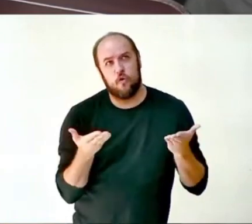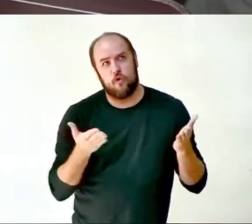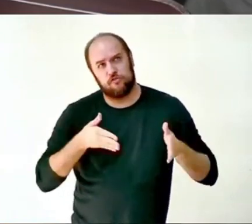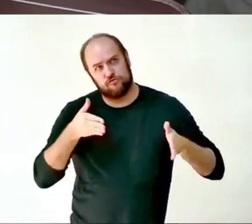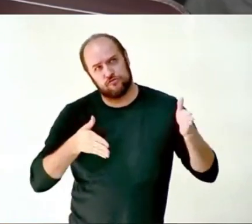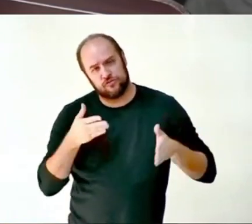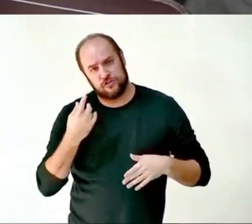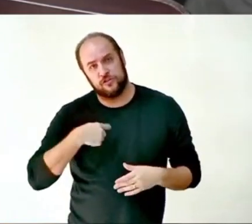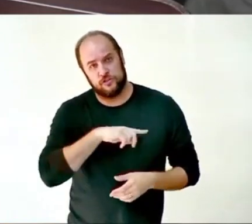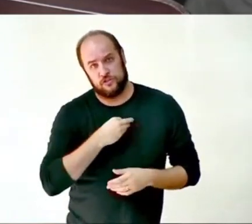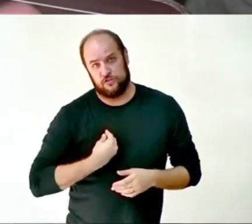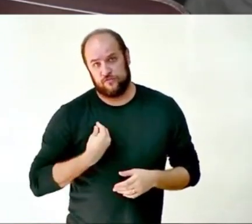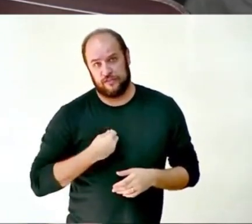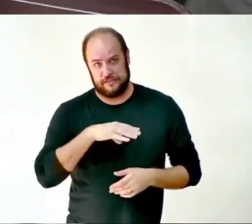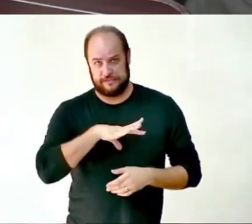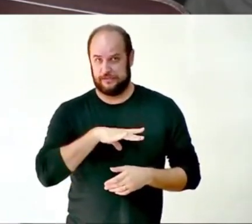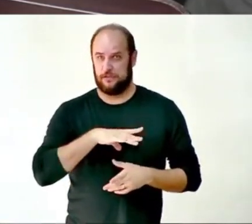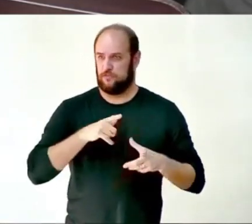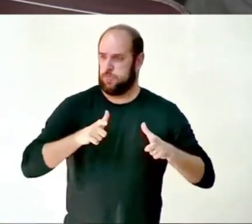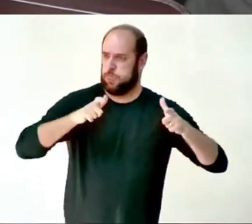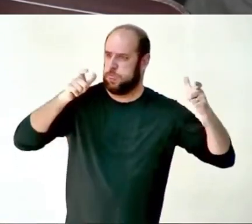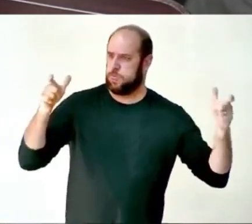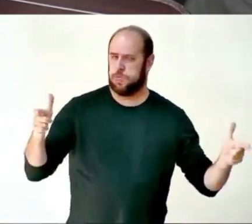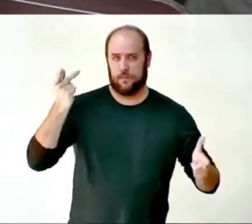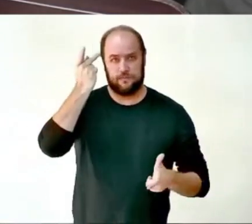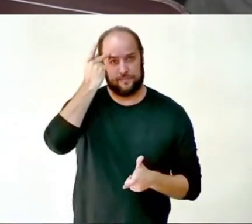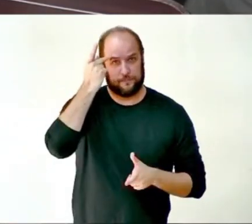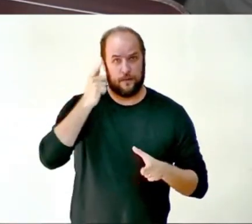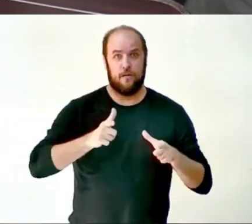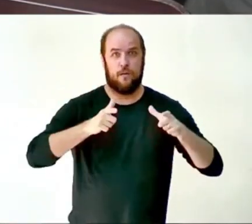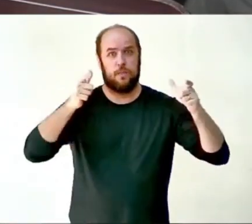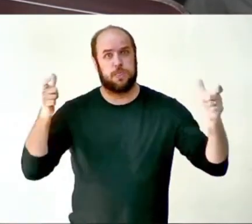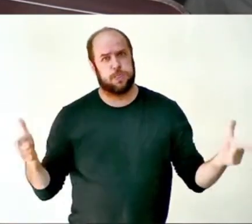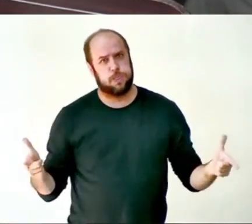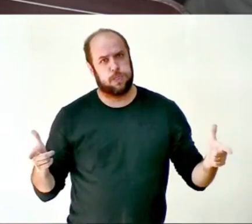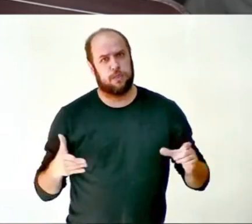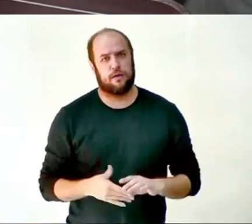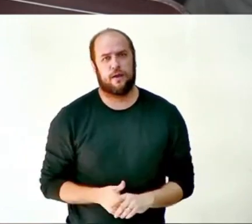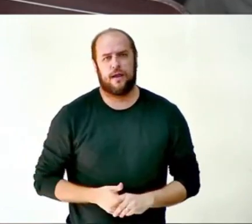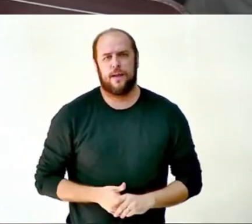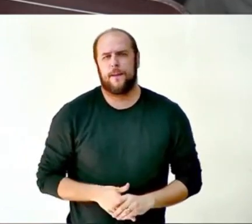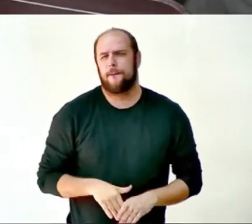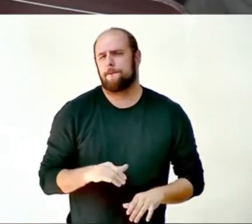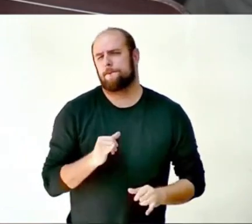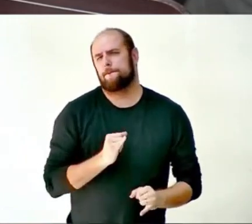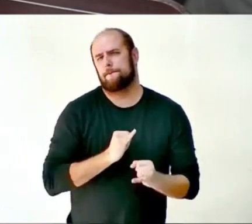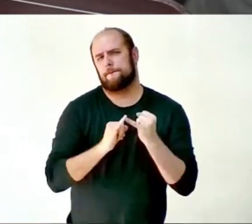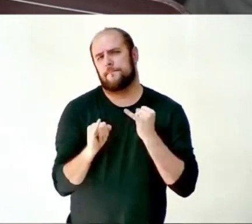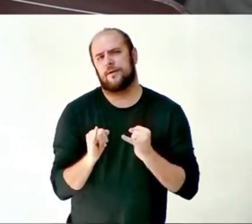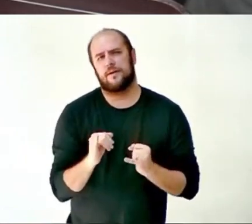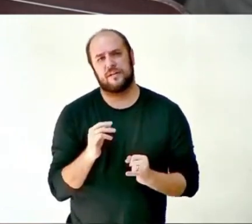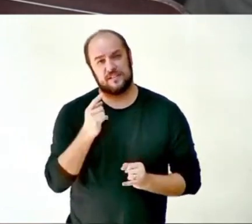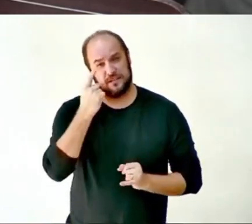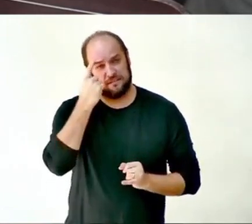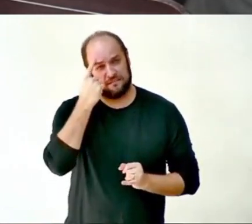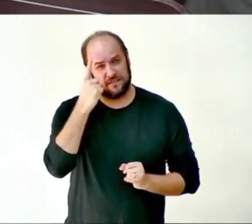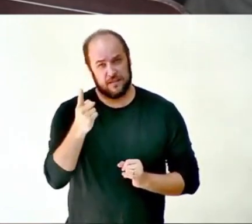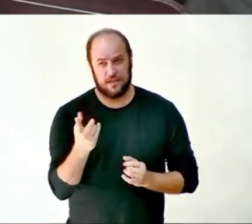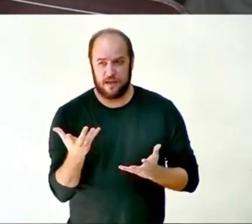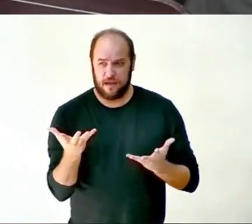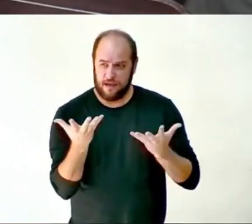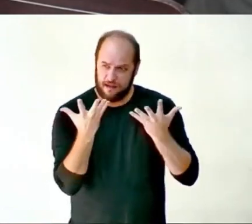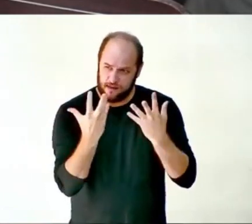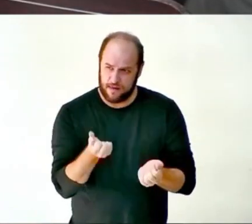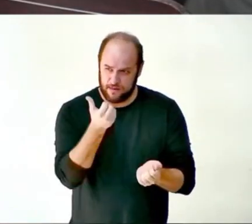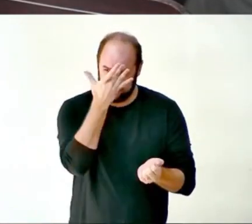moremos em grandes cidades, como é a cidade de São Paulo, favorecem um esfriamento dessa questão da hospitalidade. Mas deixa